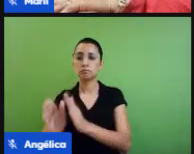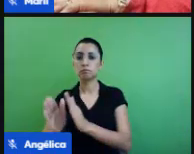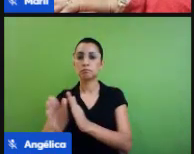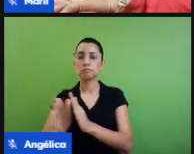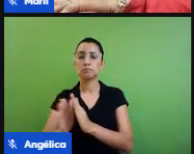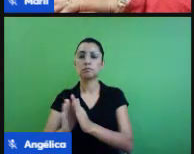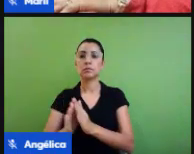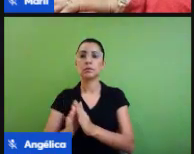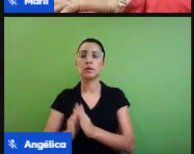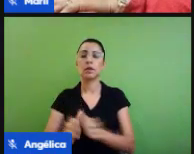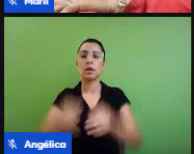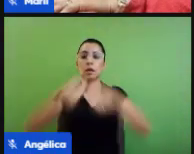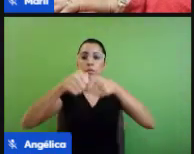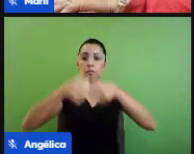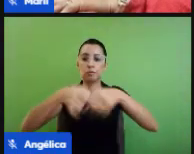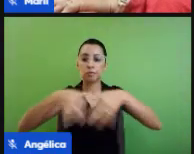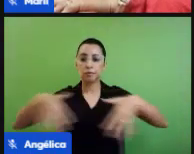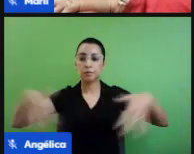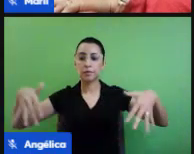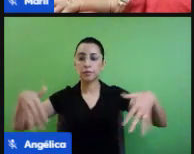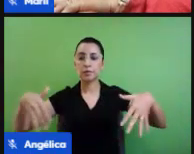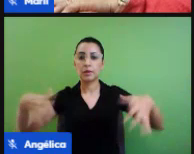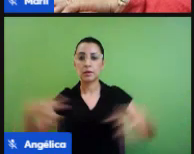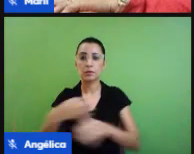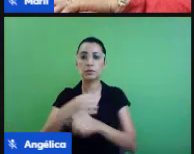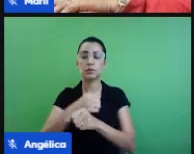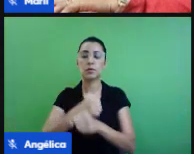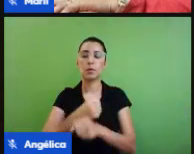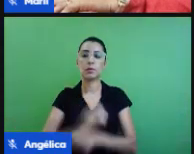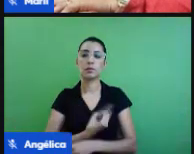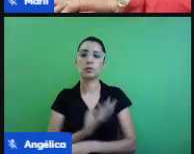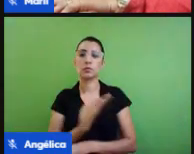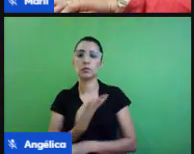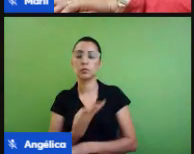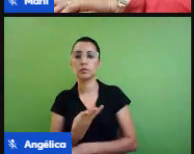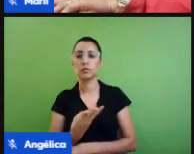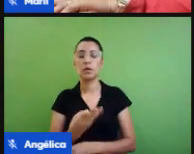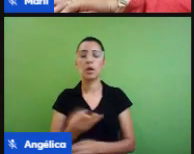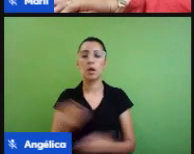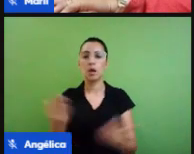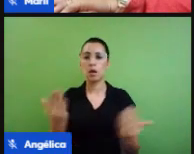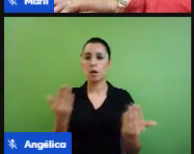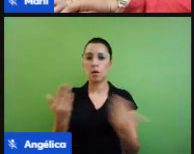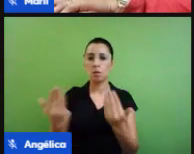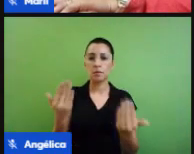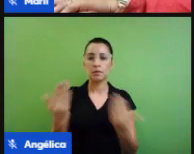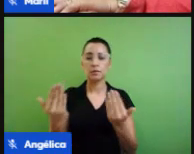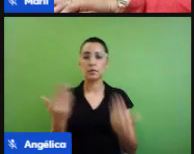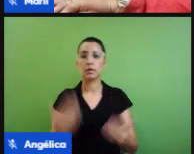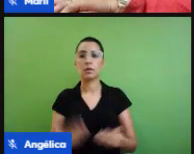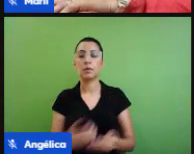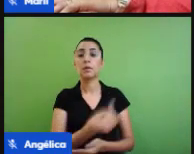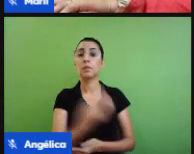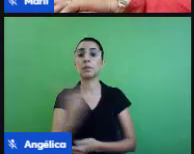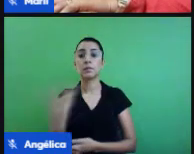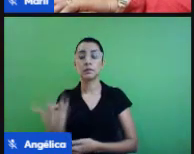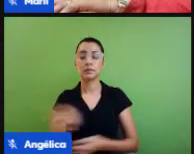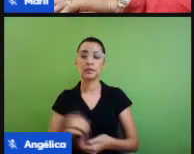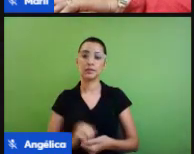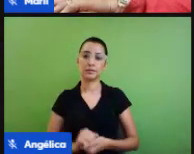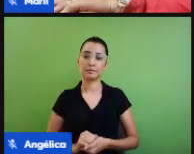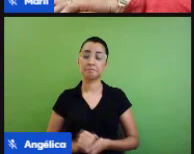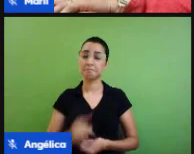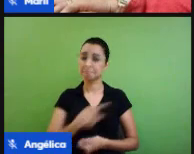dos números, contagem, comparação de quantidade e operações fundamentais. Como vocês percebem,